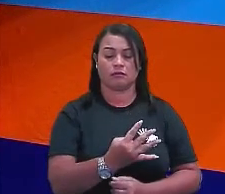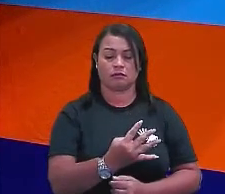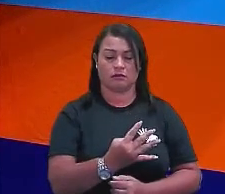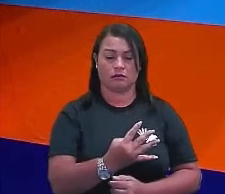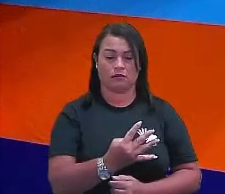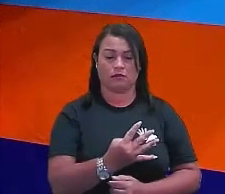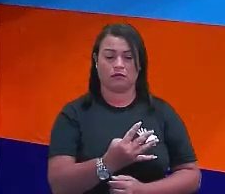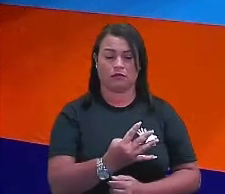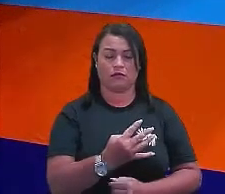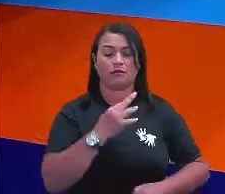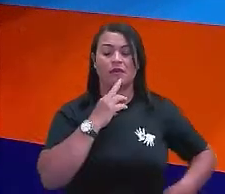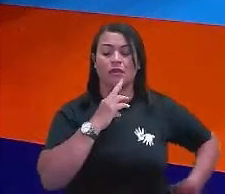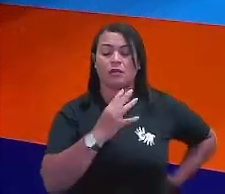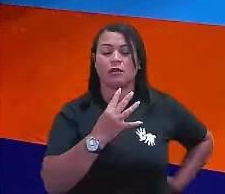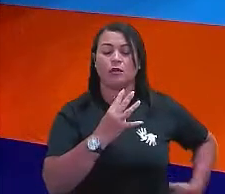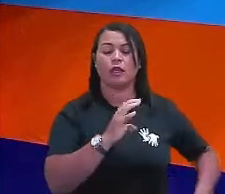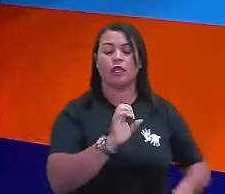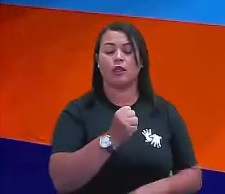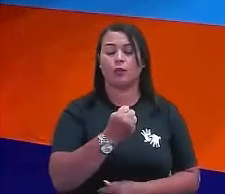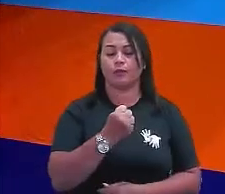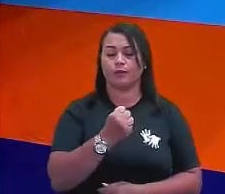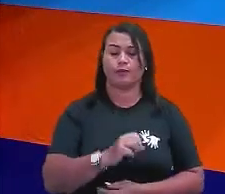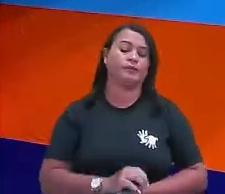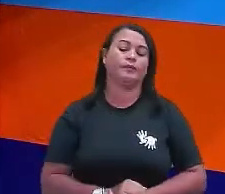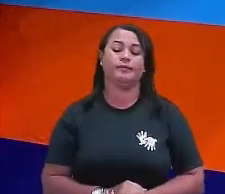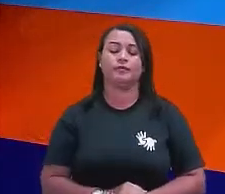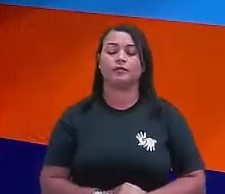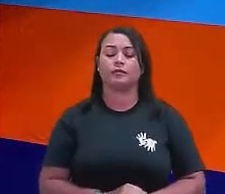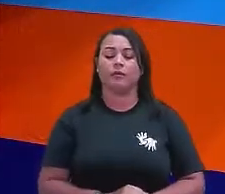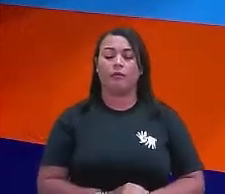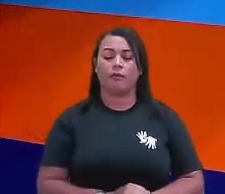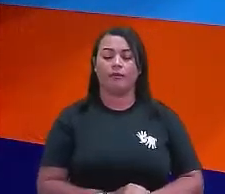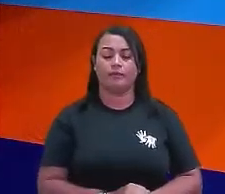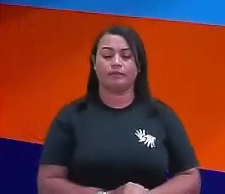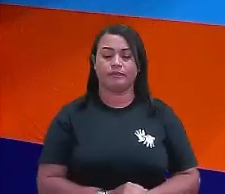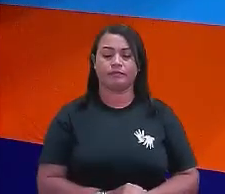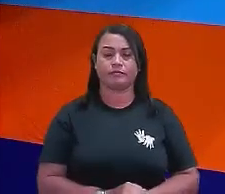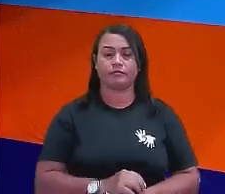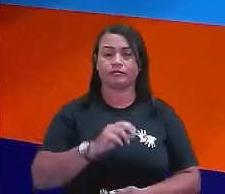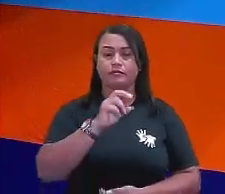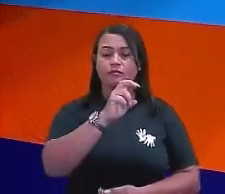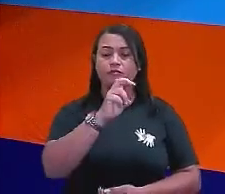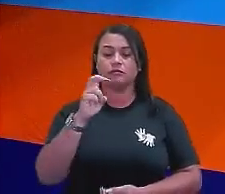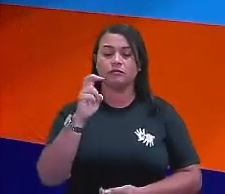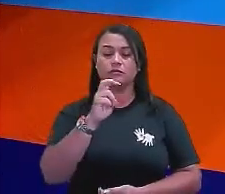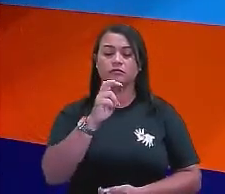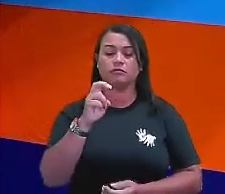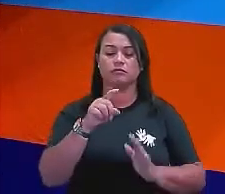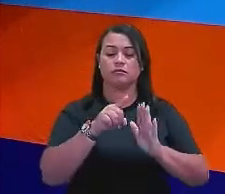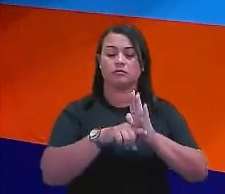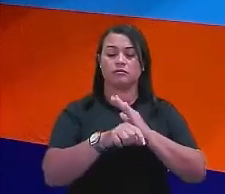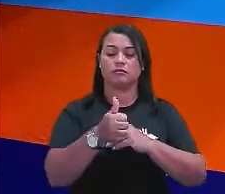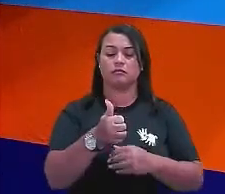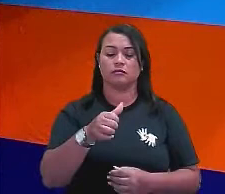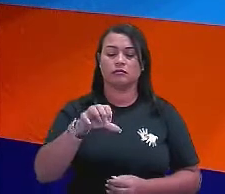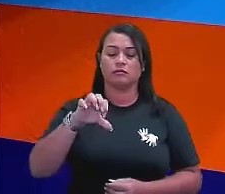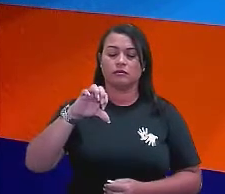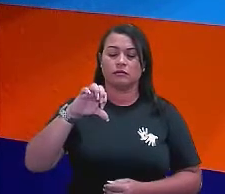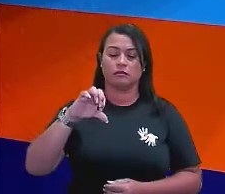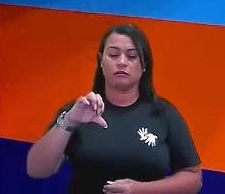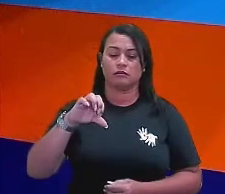4. Tá? Então, a resposta aqui deu 48. Agora, eu tenho 55 menos